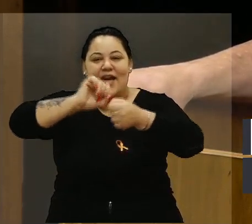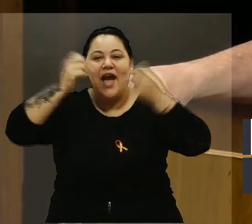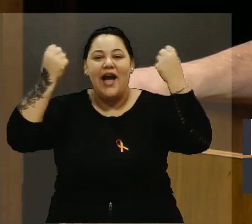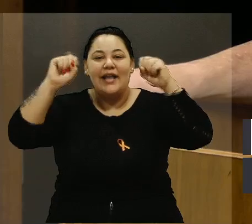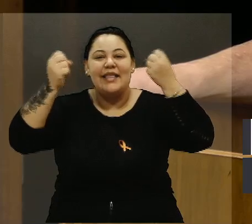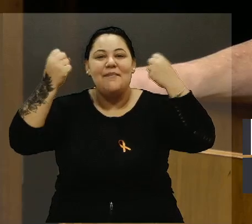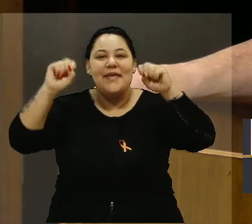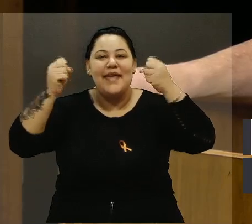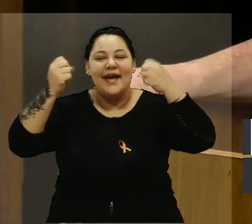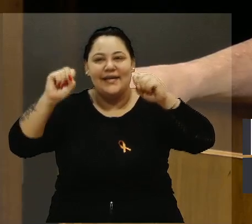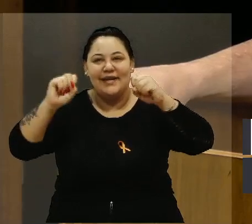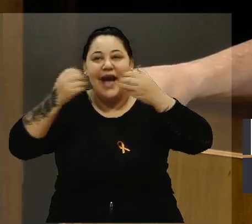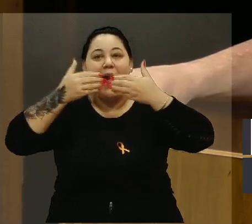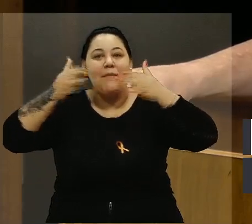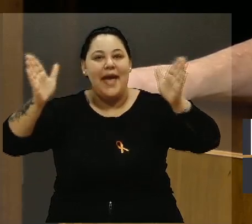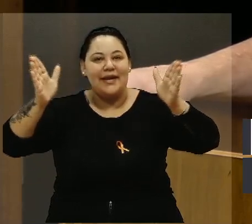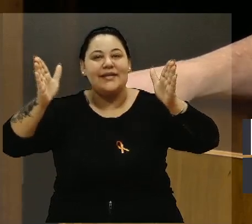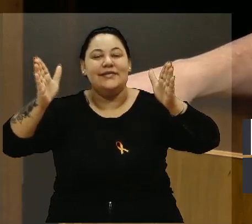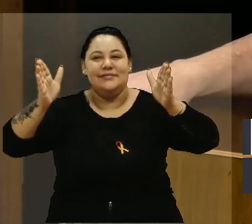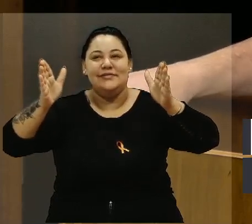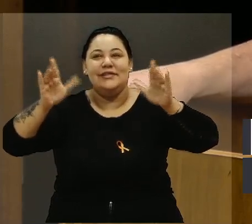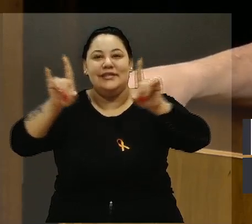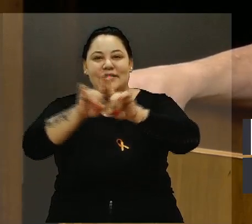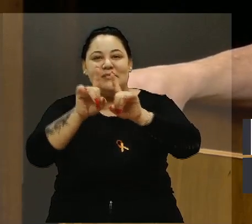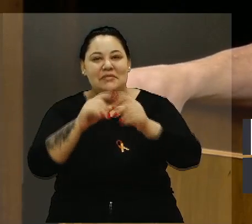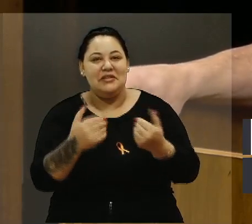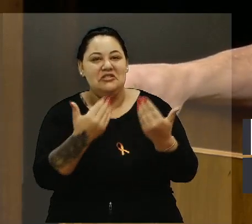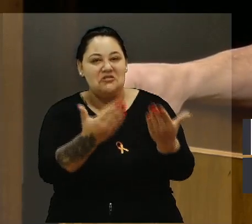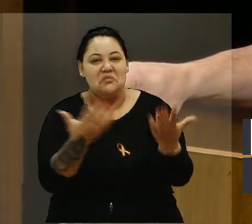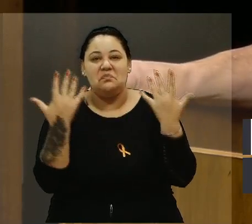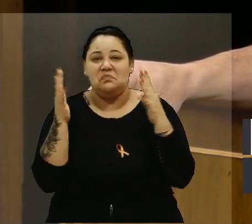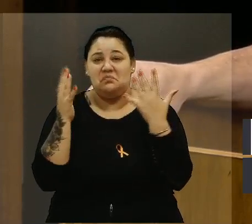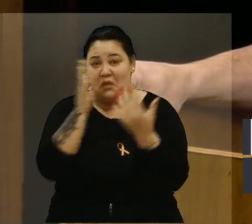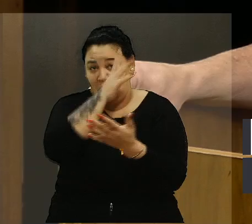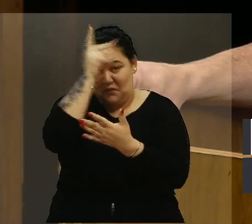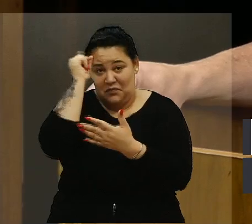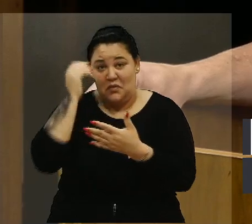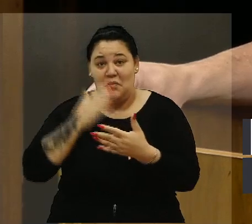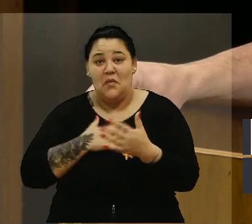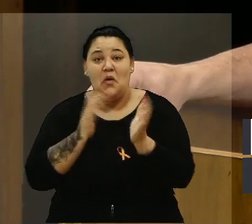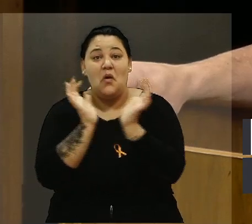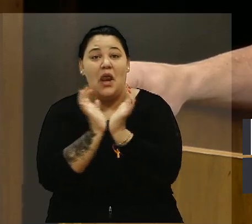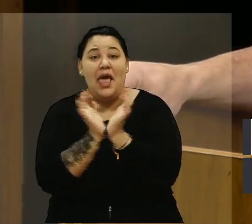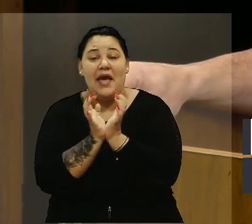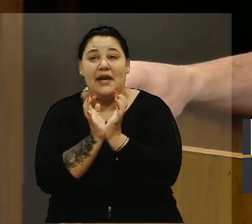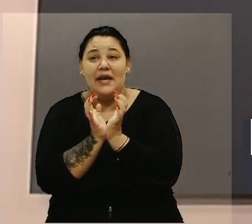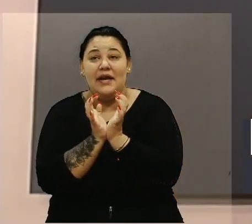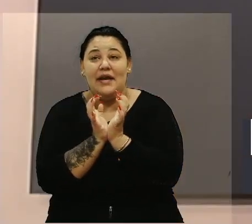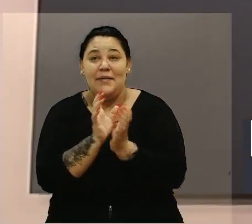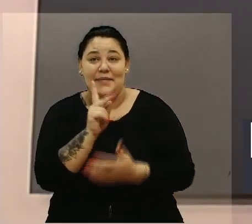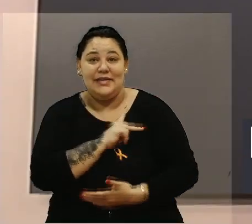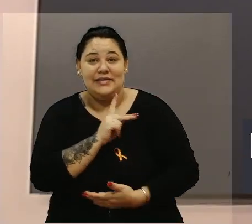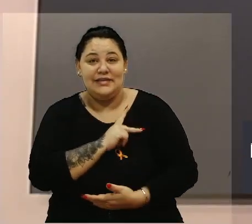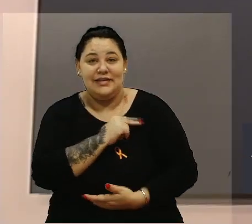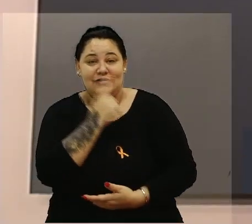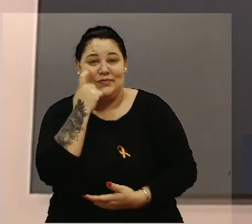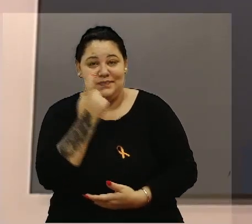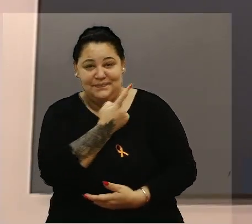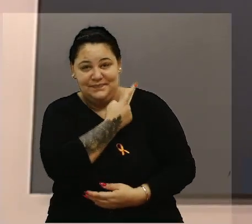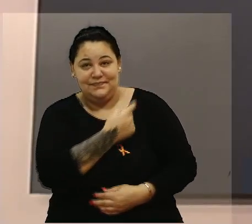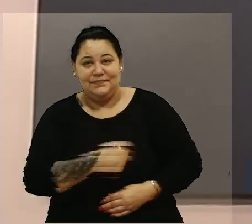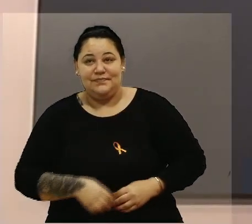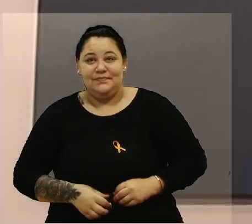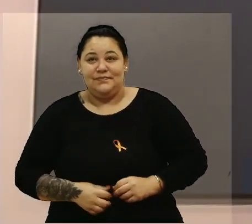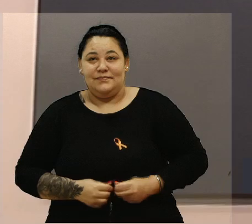ao ar livre, e tenho que deixar os méritos aqui, além da prefeitura, ao meu colega presidente desta casa, vereador Carenhato, que foi